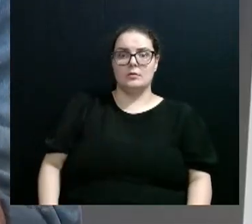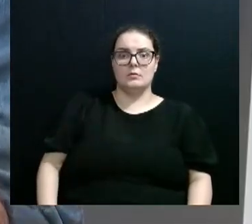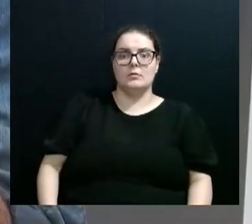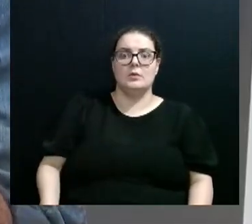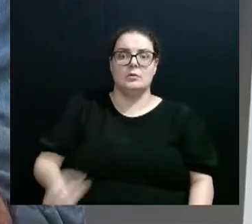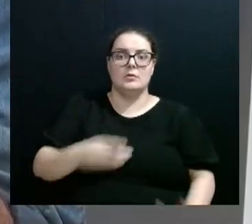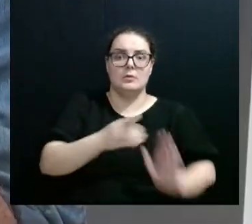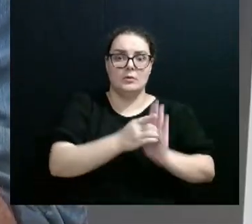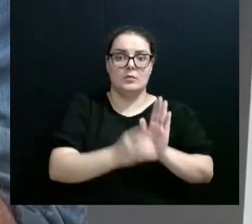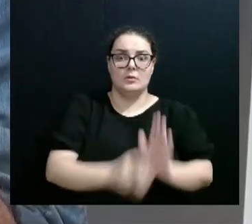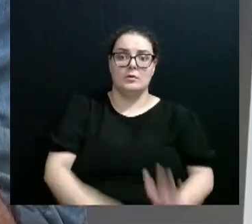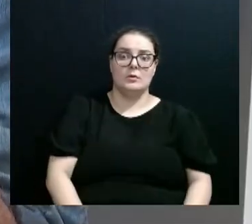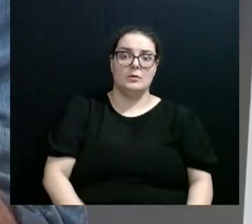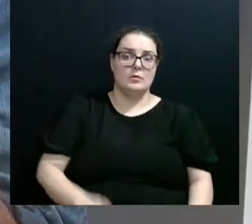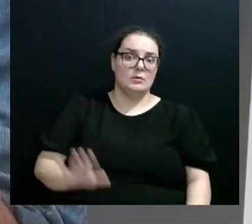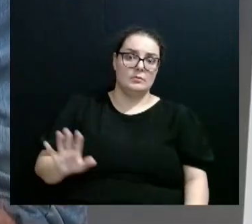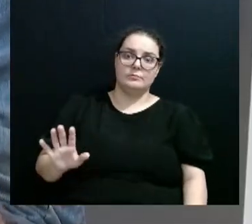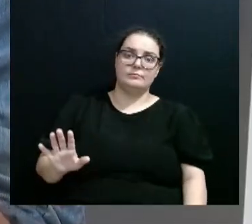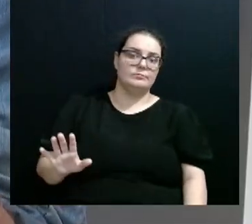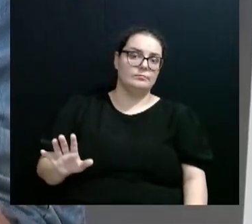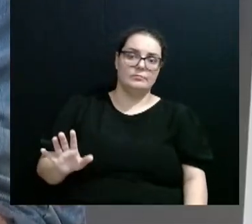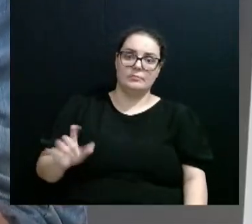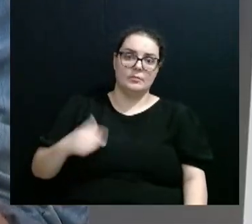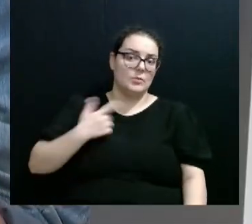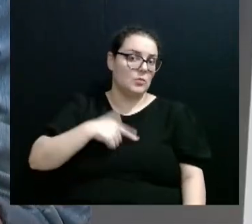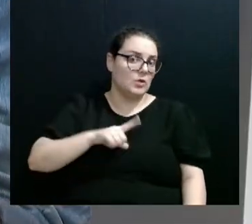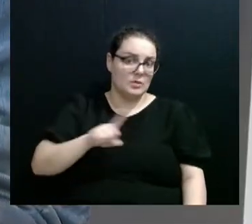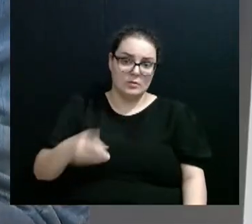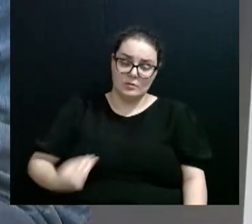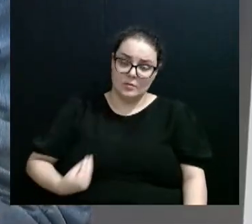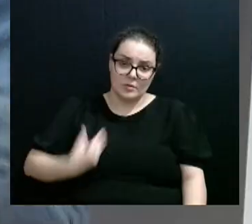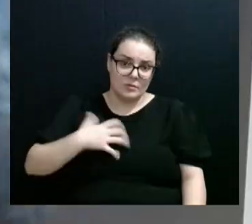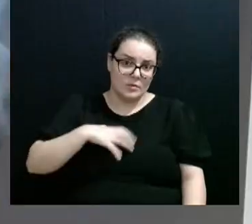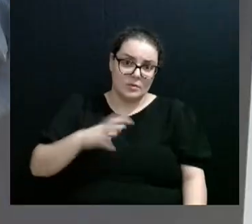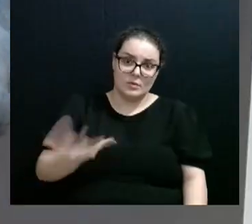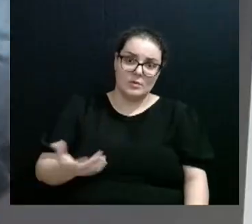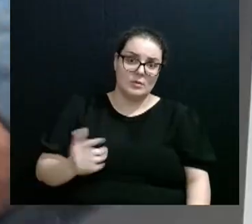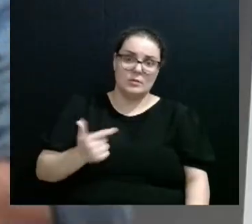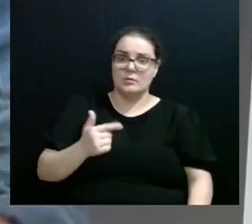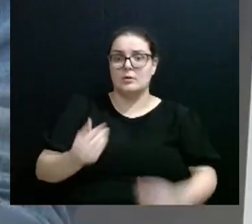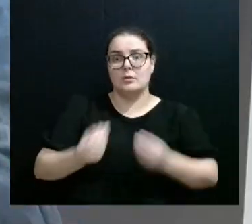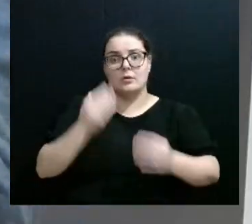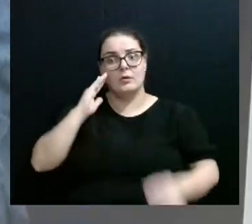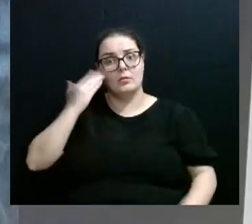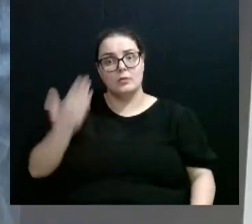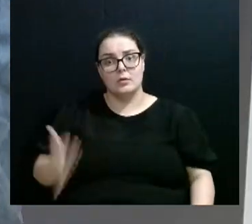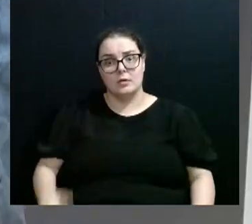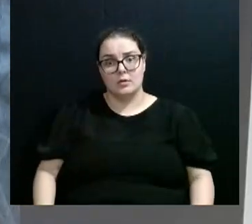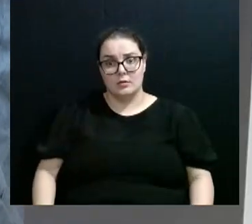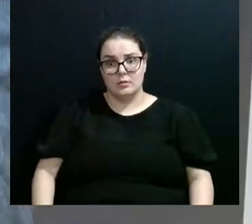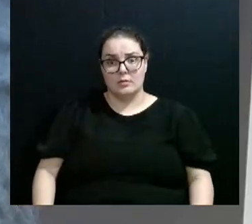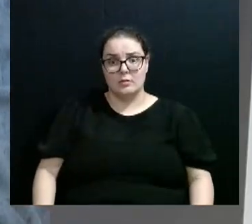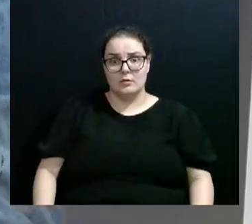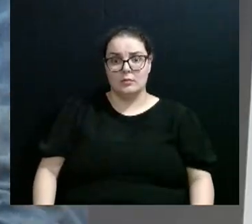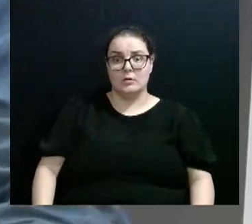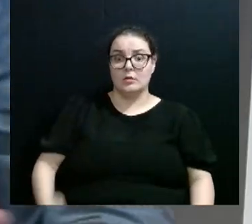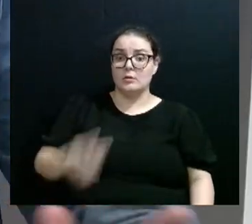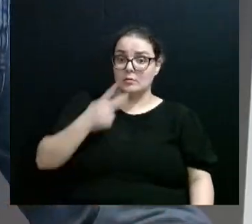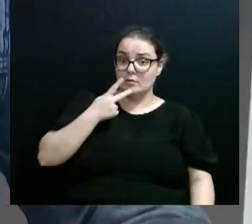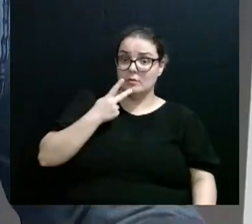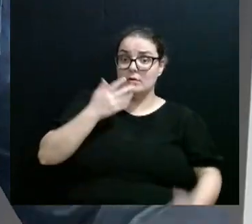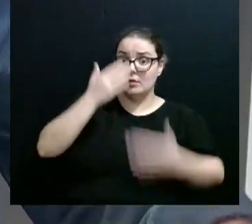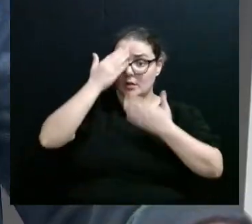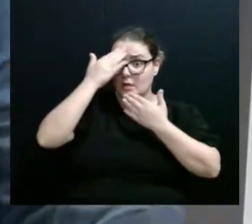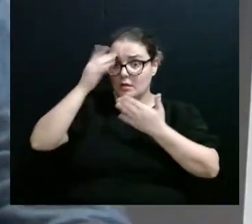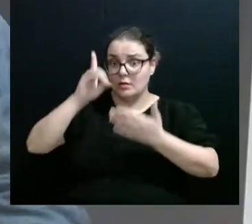aquilo. Hoje a gente vive assim, não dá para entender. Mas isso só está fazendo um respaldo que, graças a Deus, já melhorou